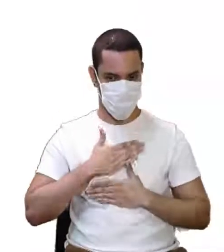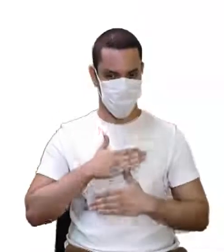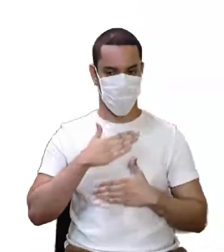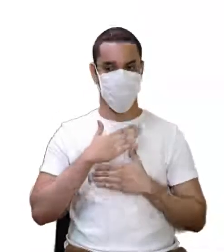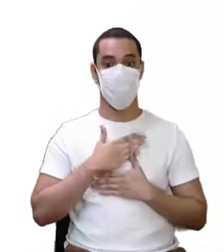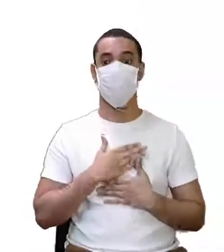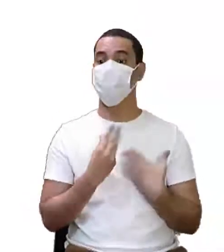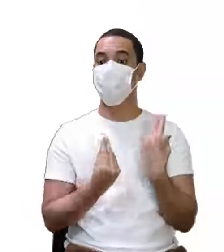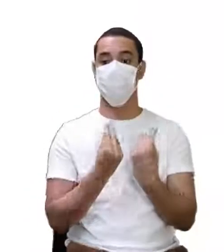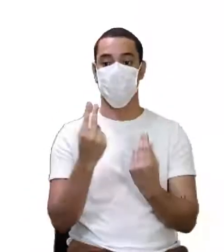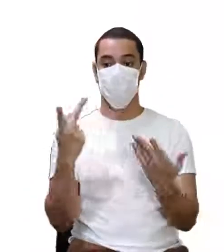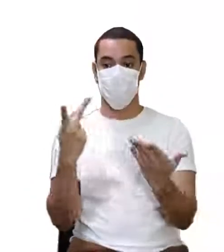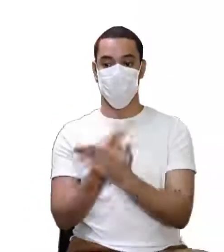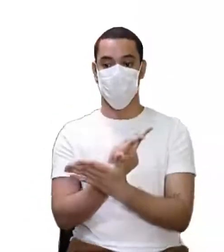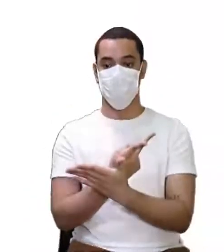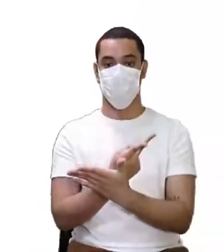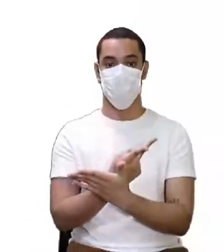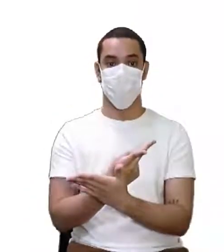Então ela vai ocorrer uma